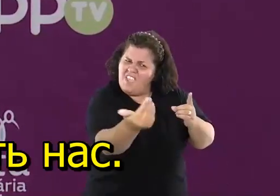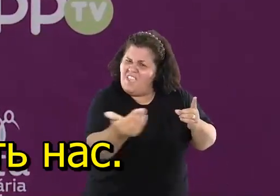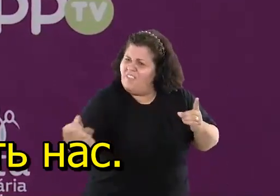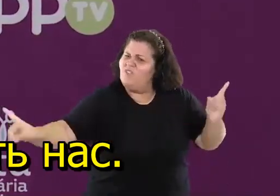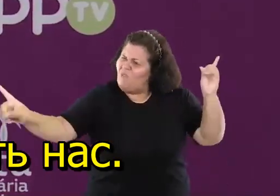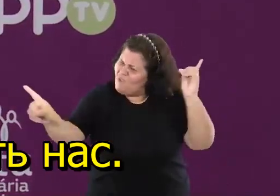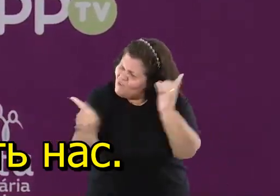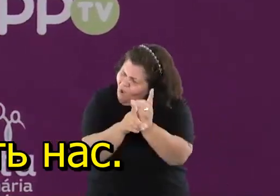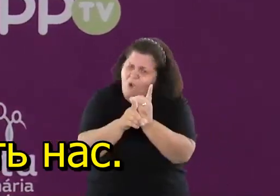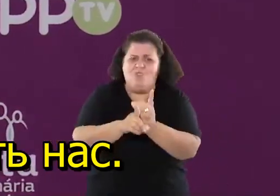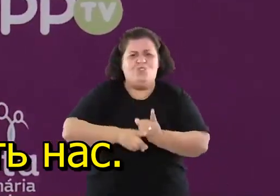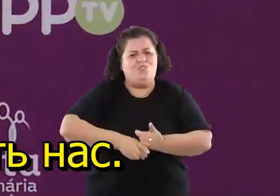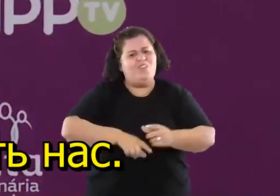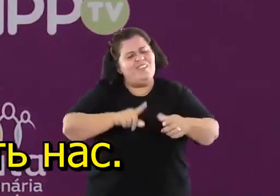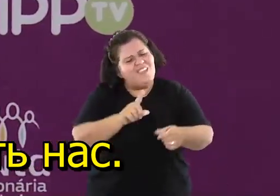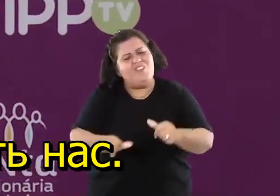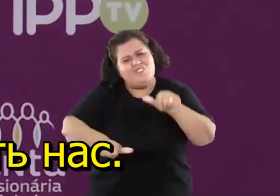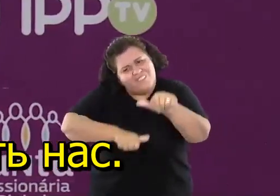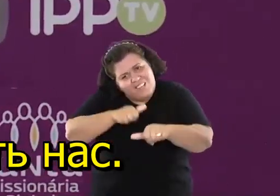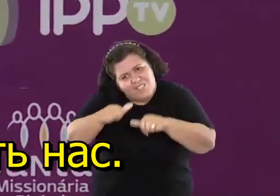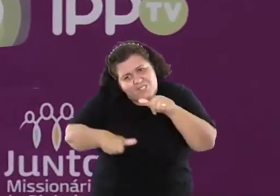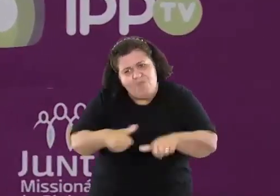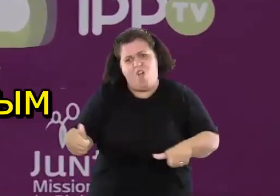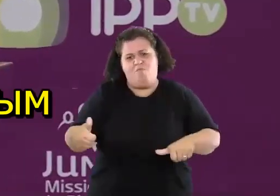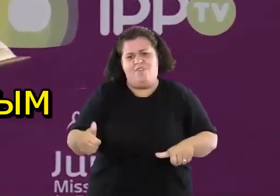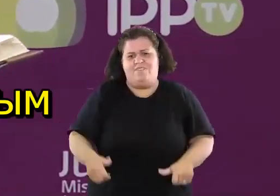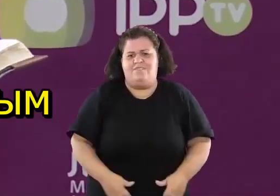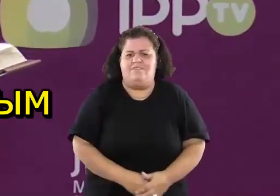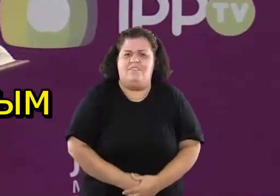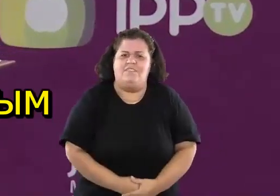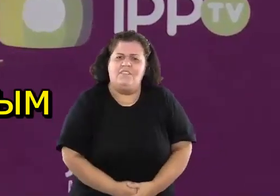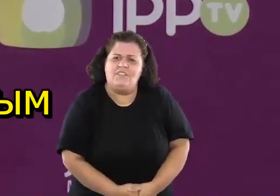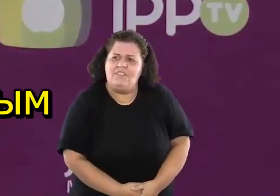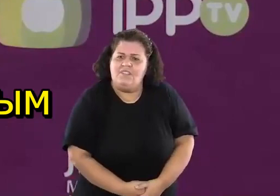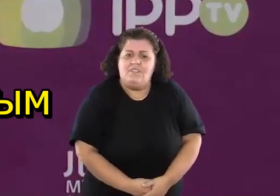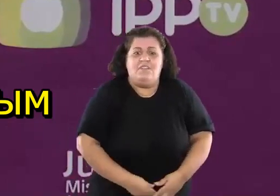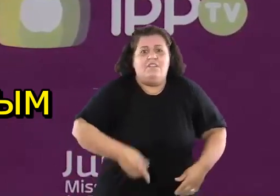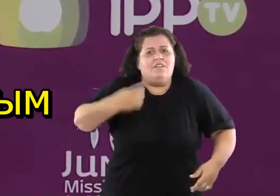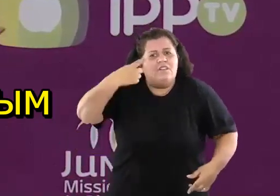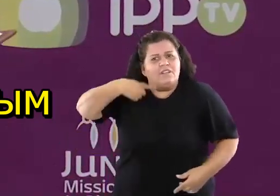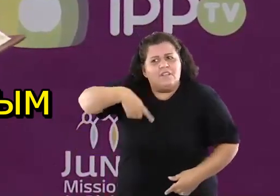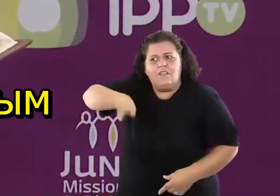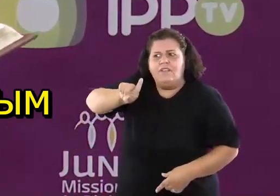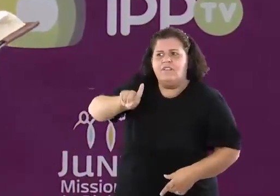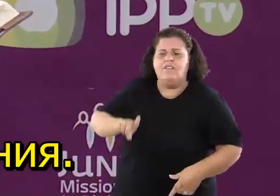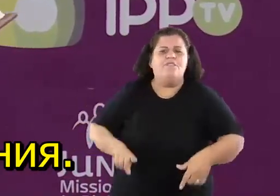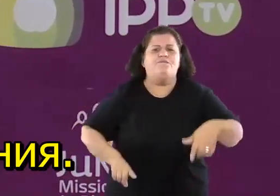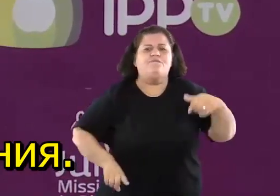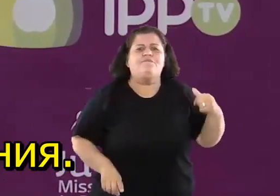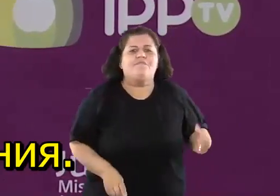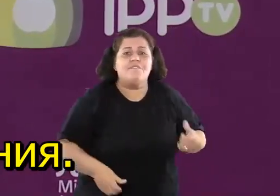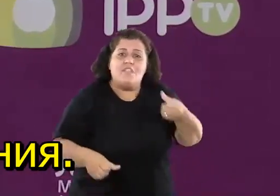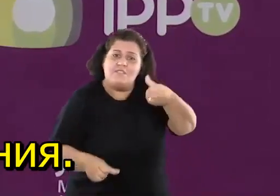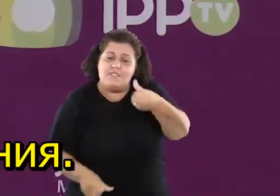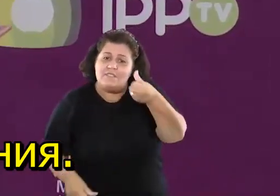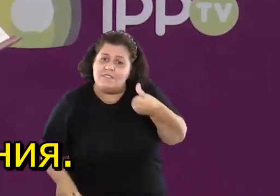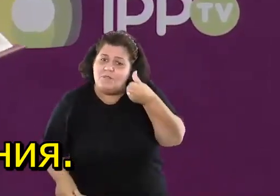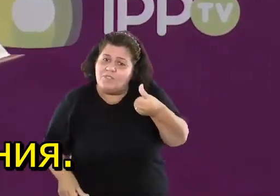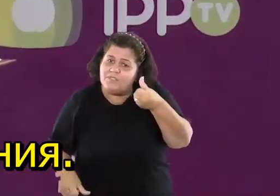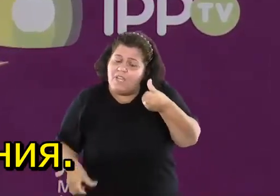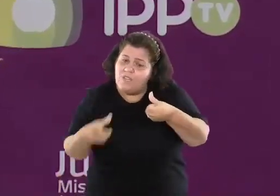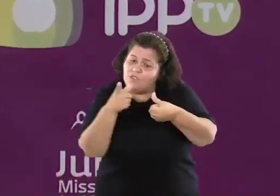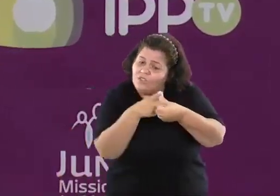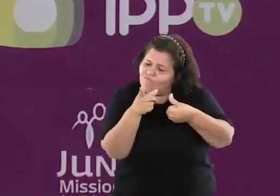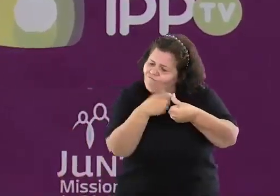no cotidiano, para nos encontrar. Mas há uma sexta lição que eu gostaria de partilhar, a sexta mensagem da